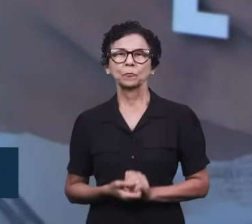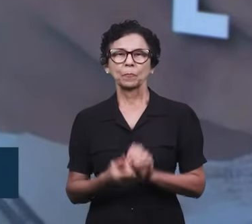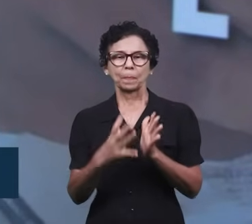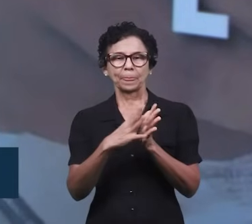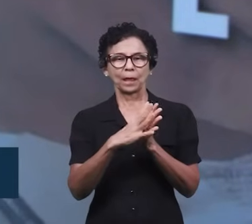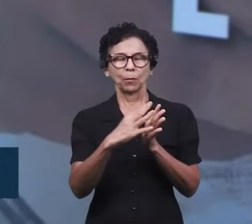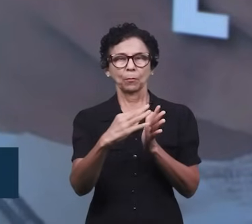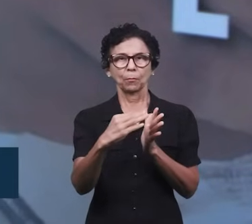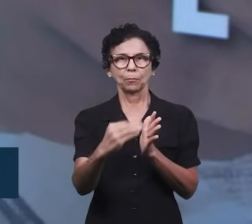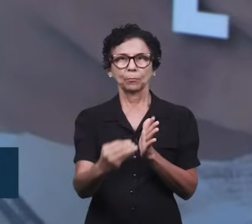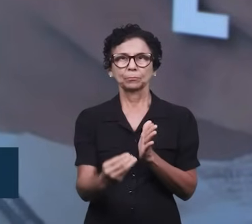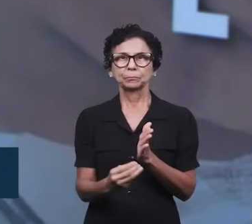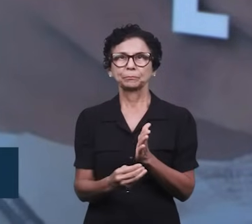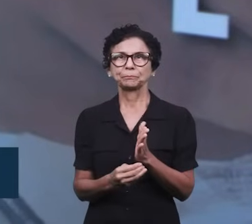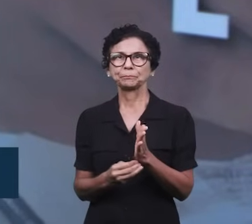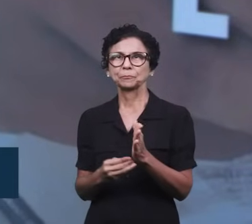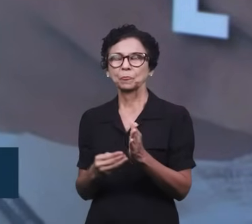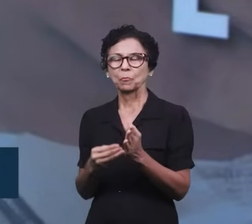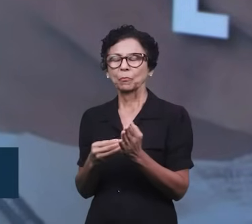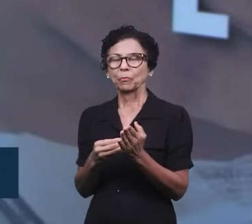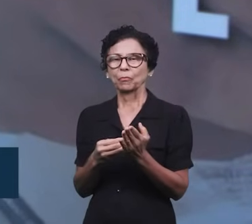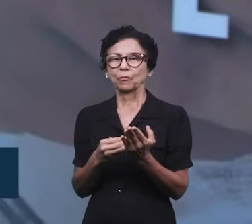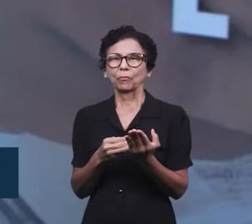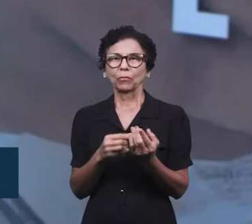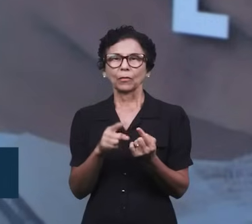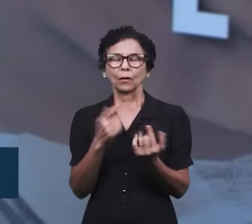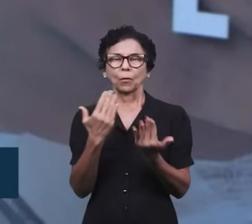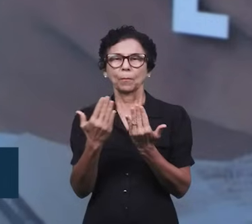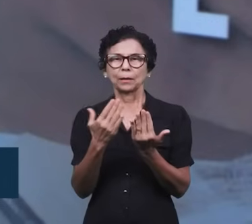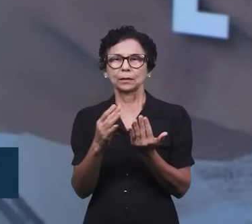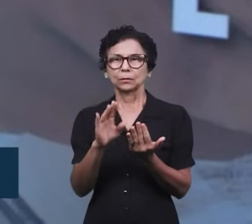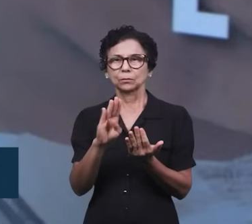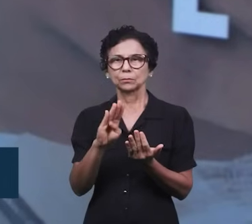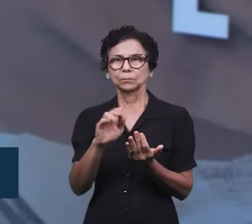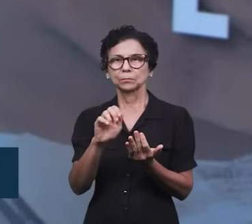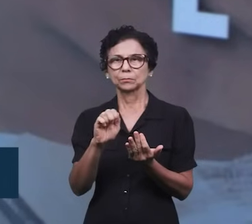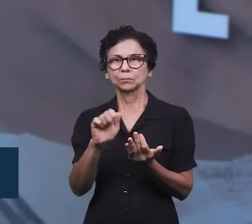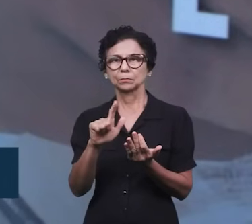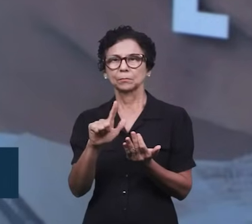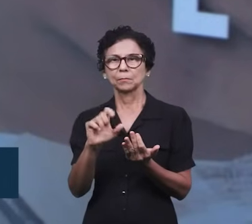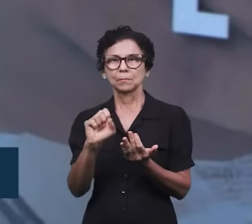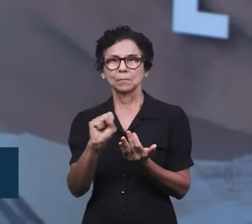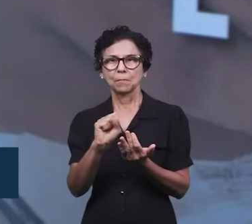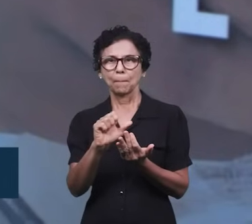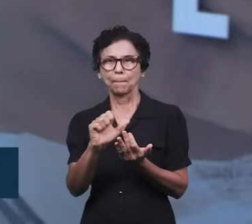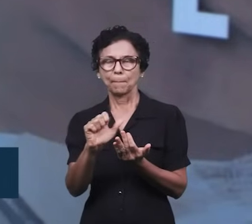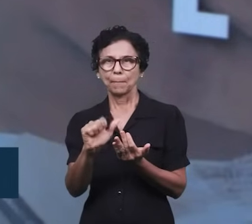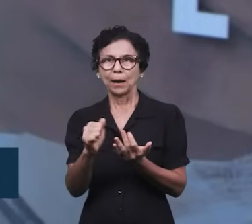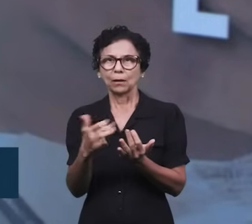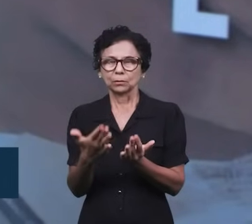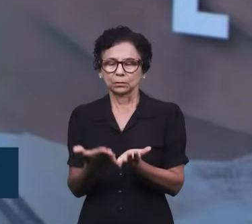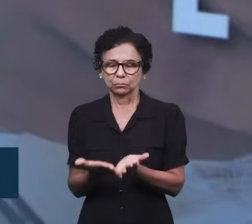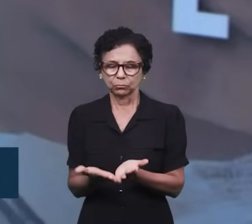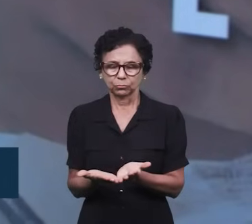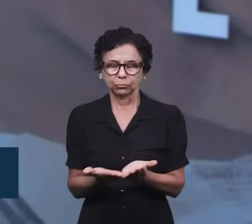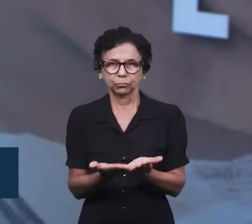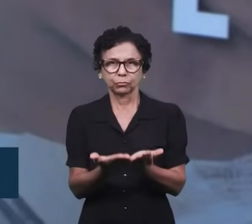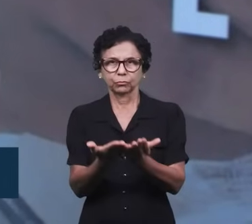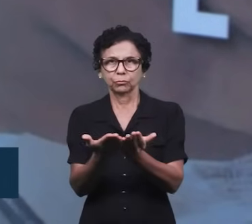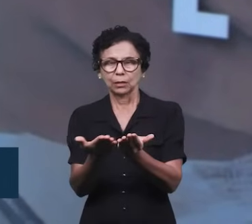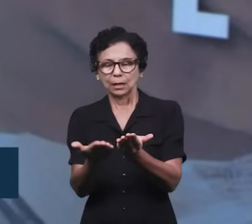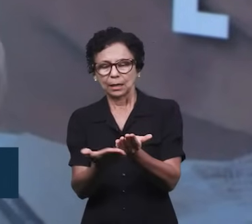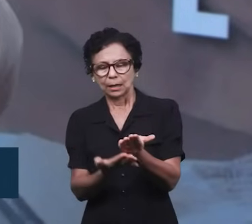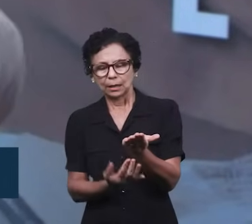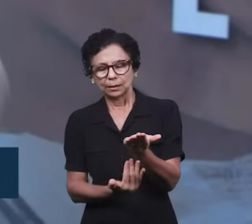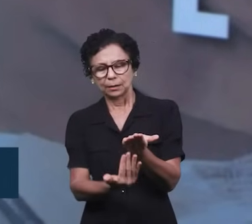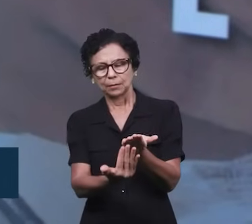encostar na beira do rio para fazer um atendimento, ela tem essa possibilidade de atracar na beira do rio por